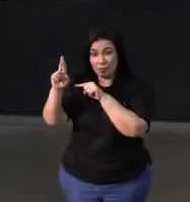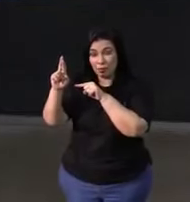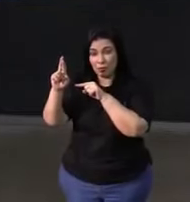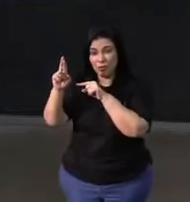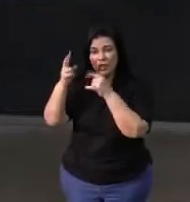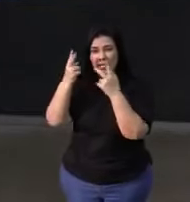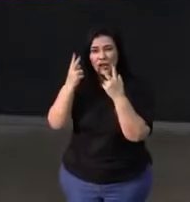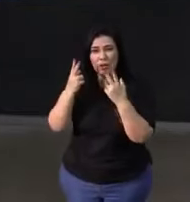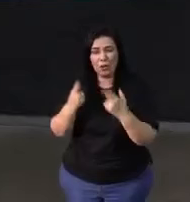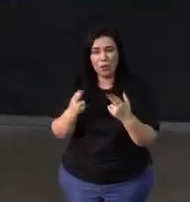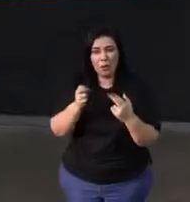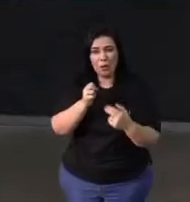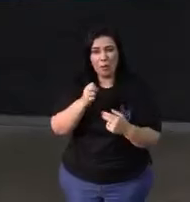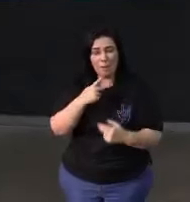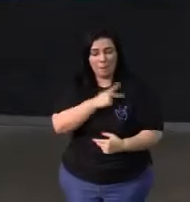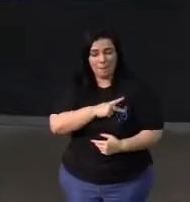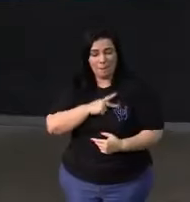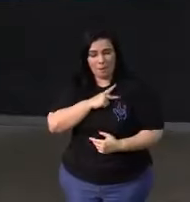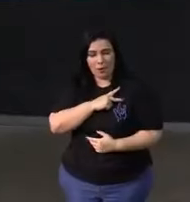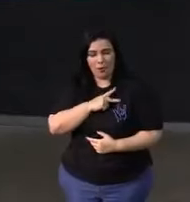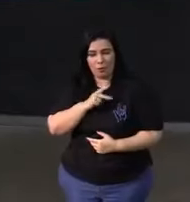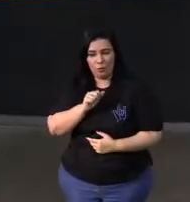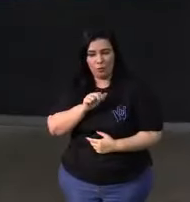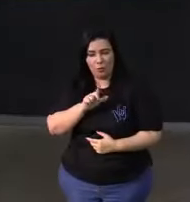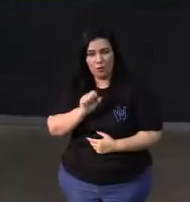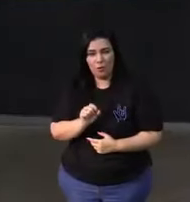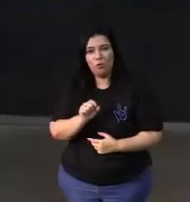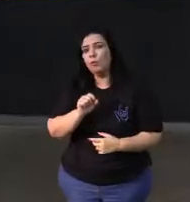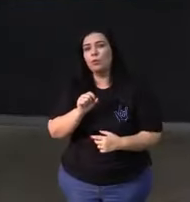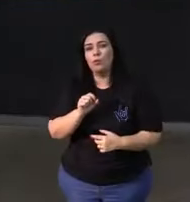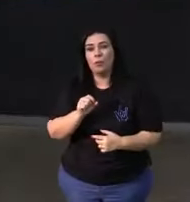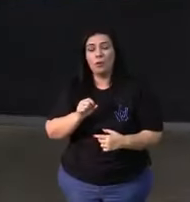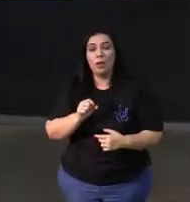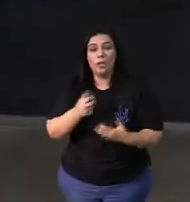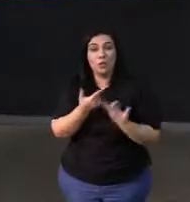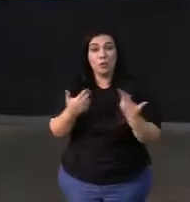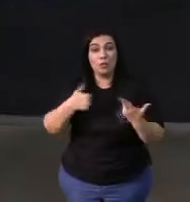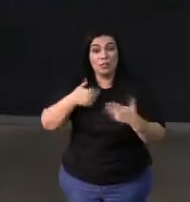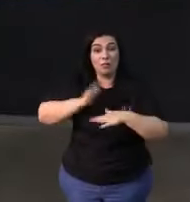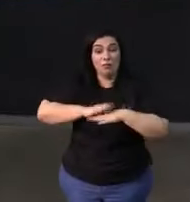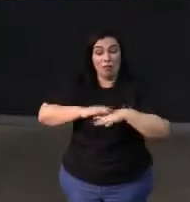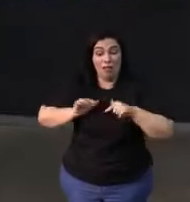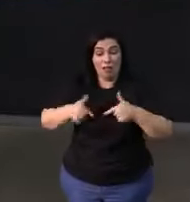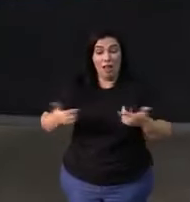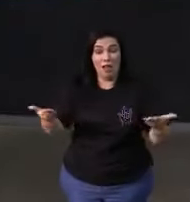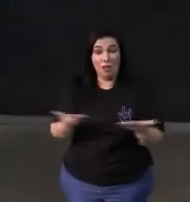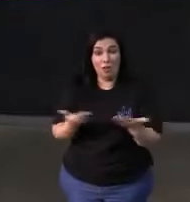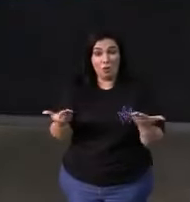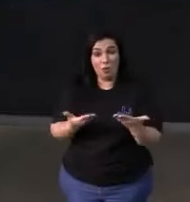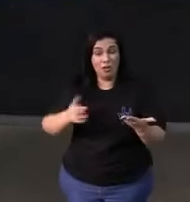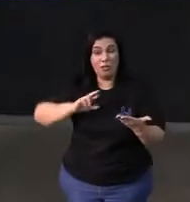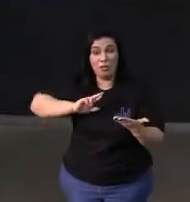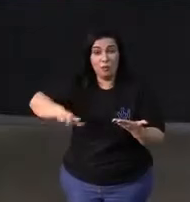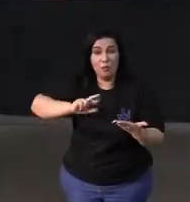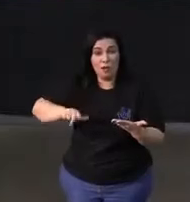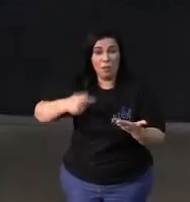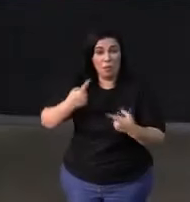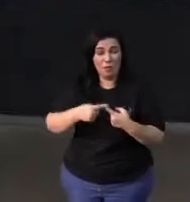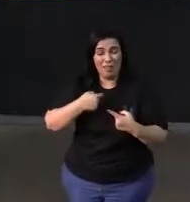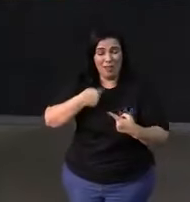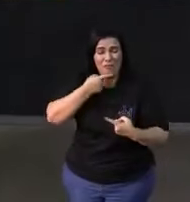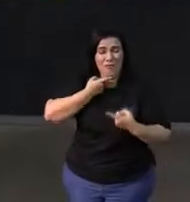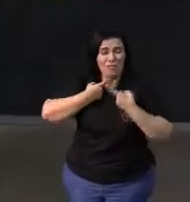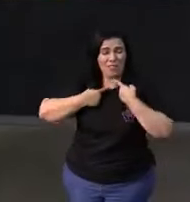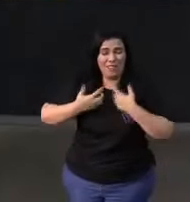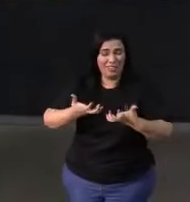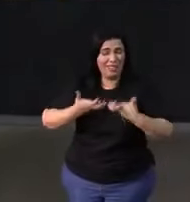como diz o apóstolo Paulo, as coisas que faço agora, já não faço a partir do meu querer,